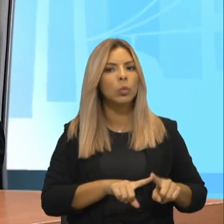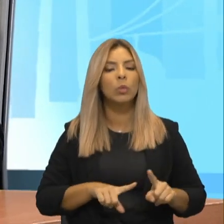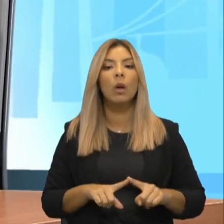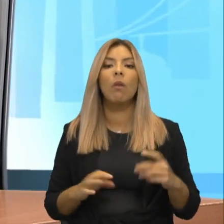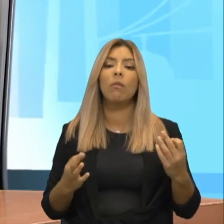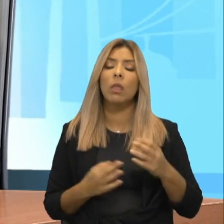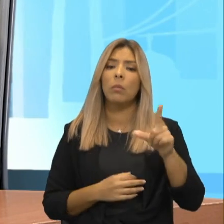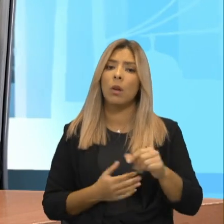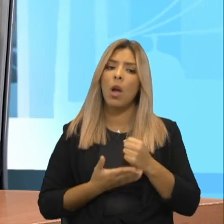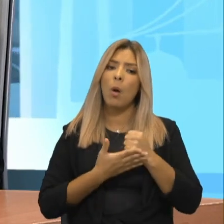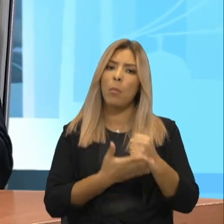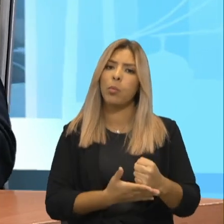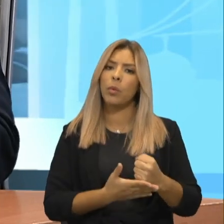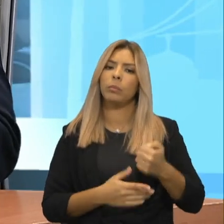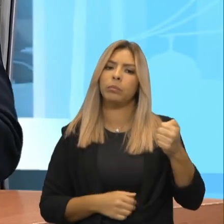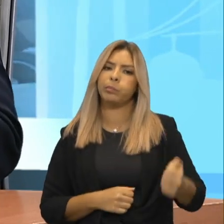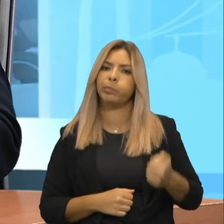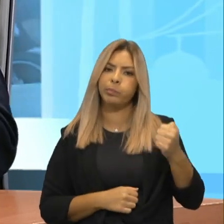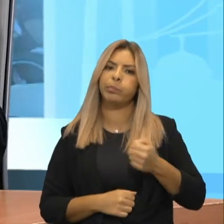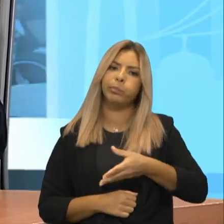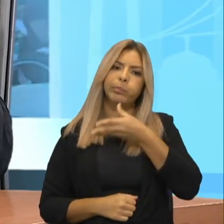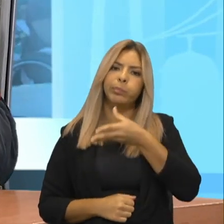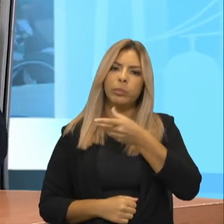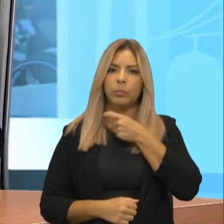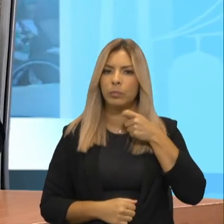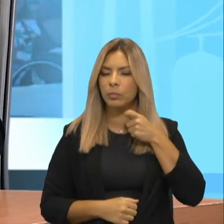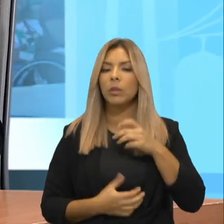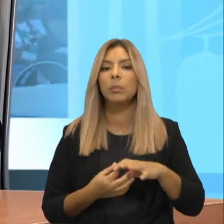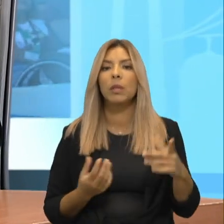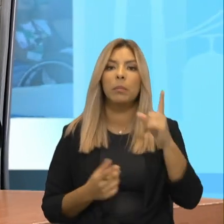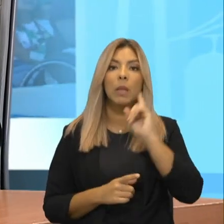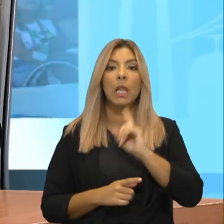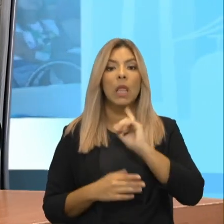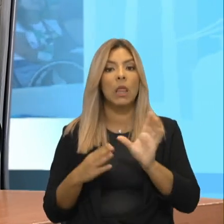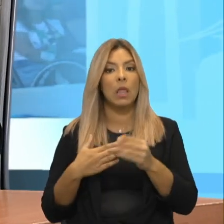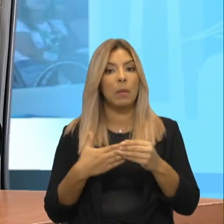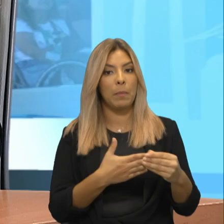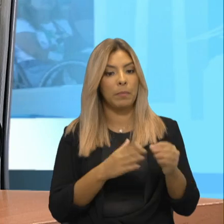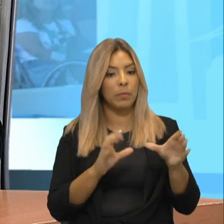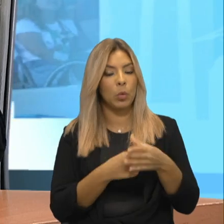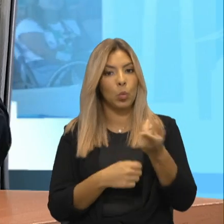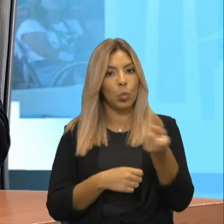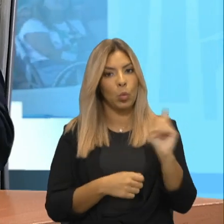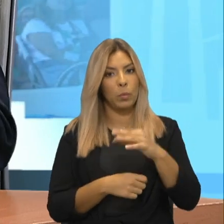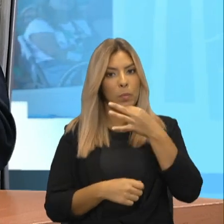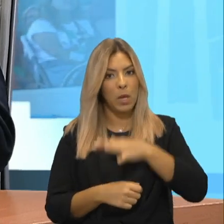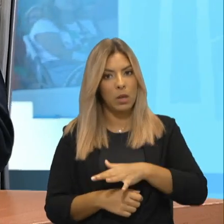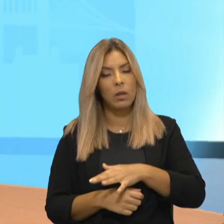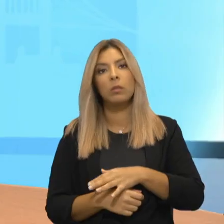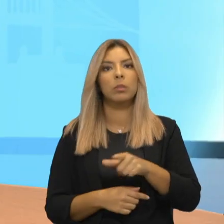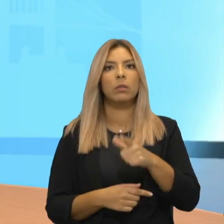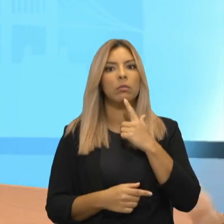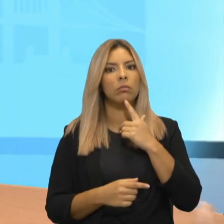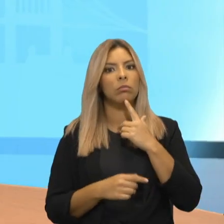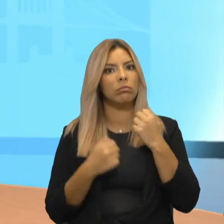de apoio pastoral. Portanto, é uma ordem de liderança feminina e que acabam por se afirmar de uma forma extraordinária,